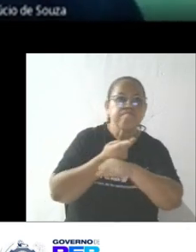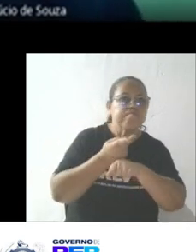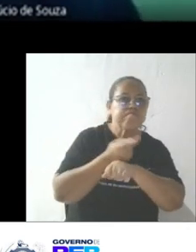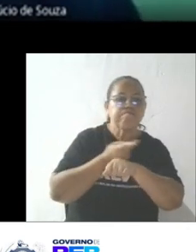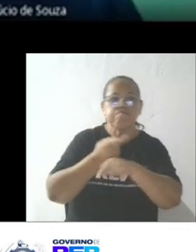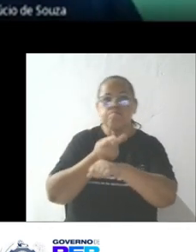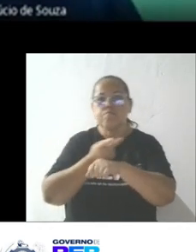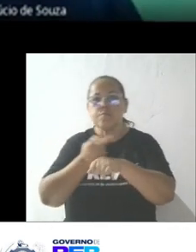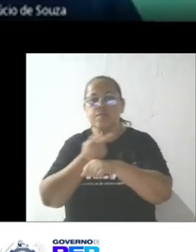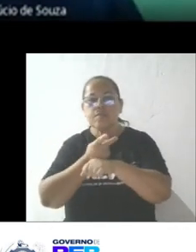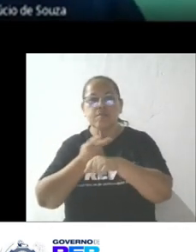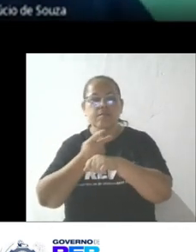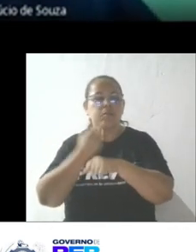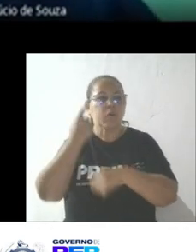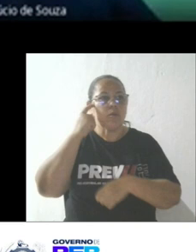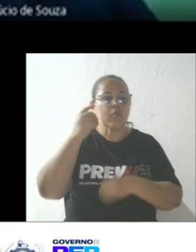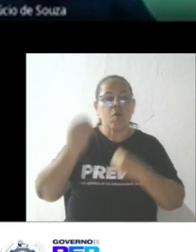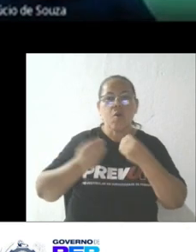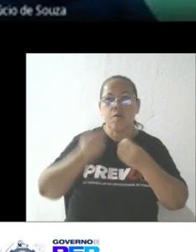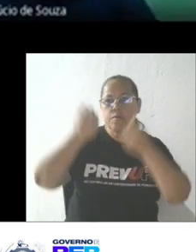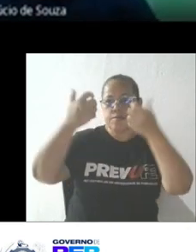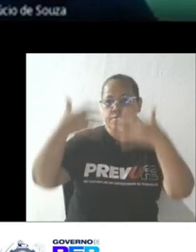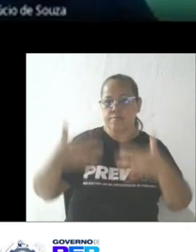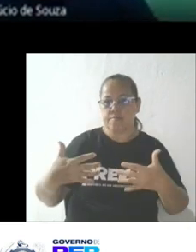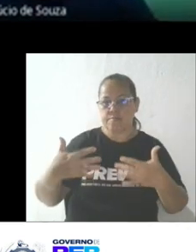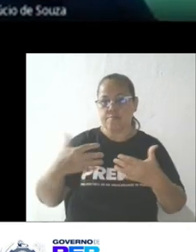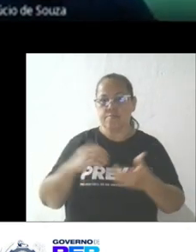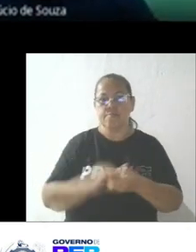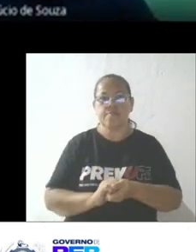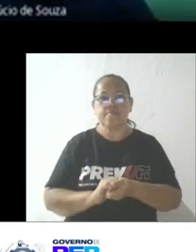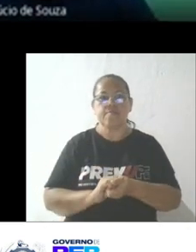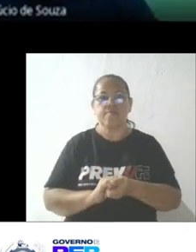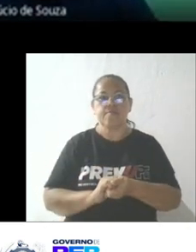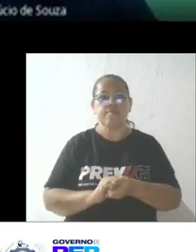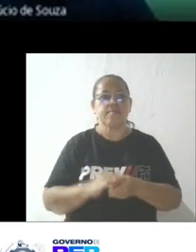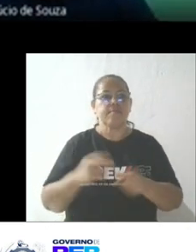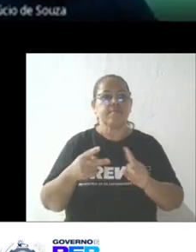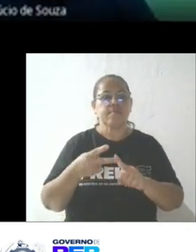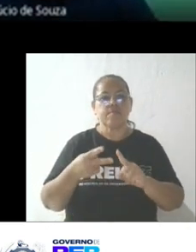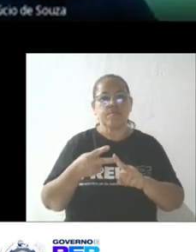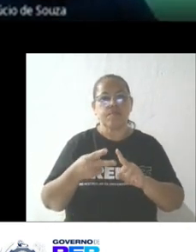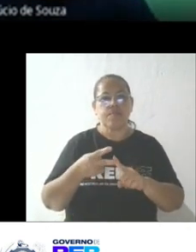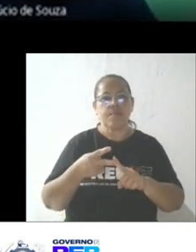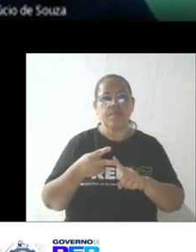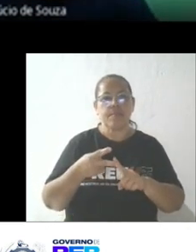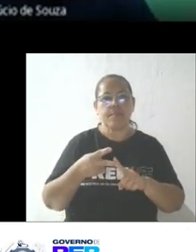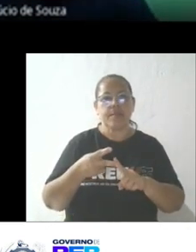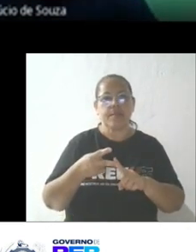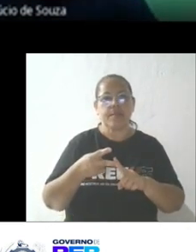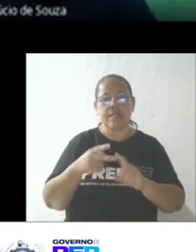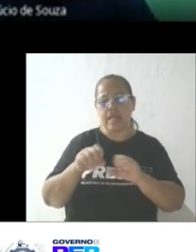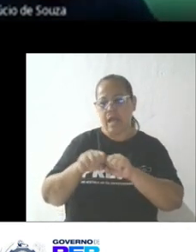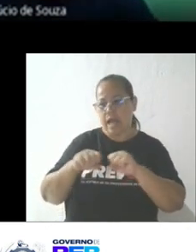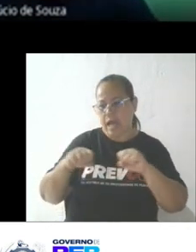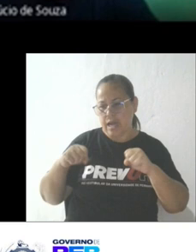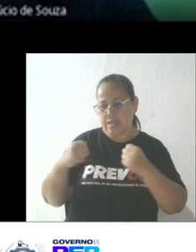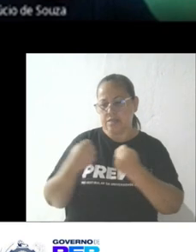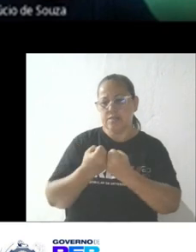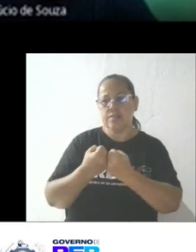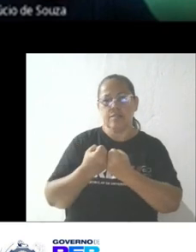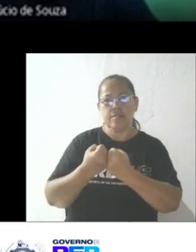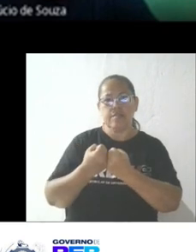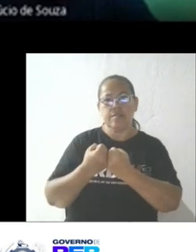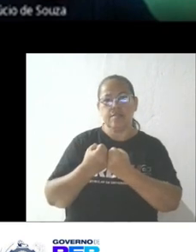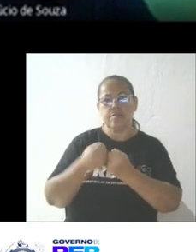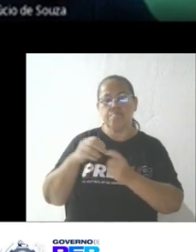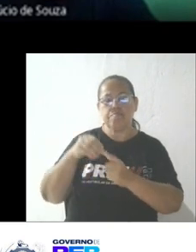para tal explicação dois para Foucault a sociedade que privilegia apenas os